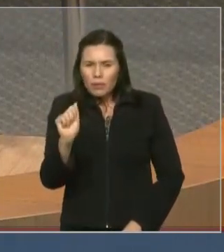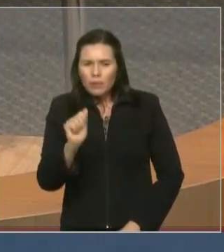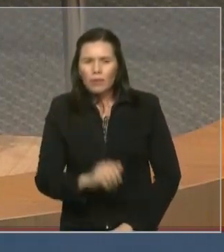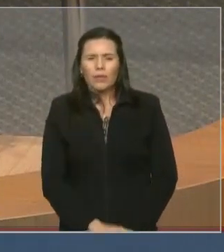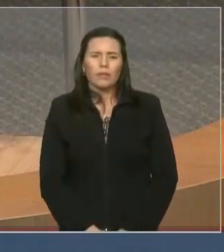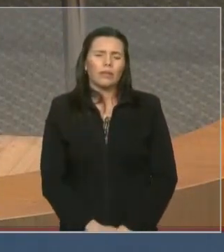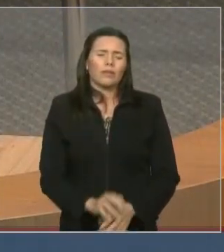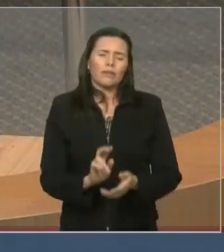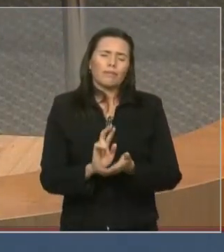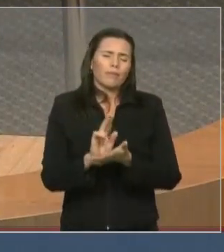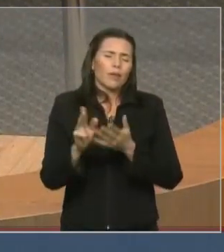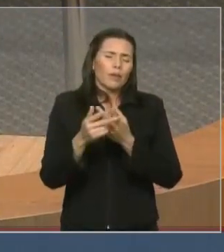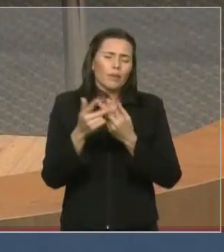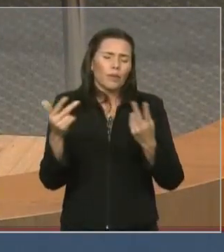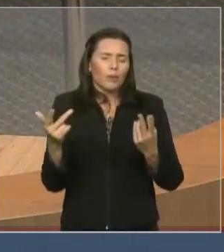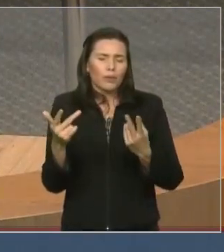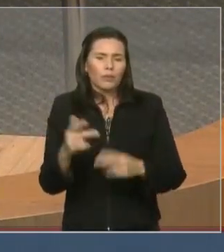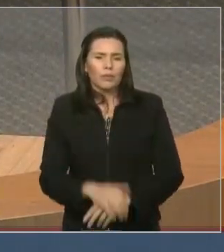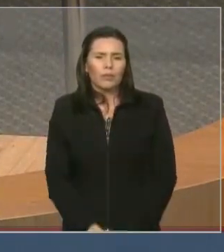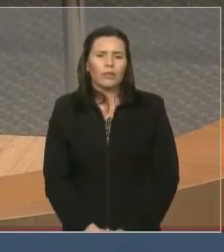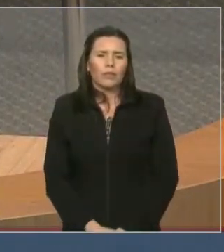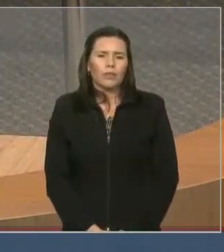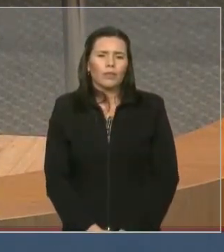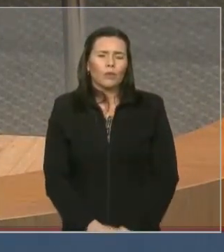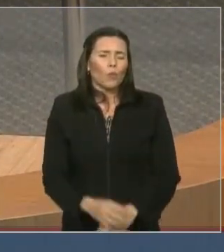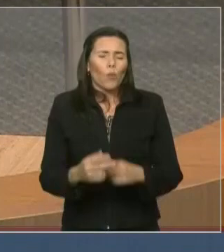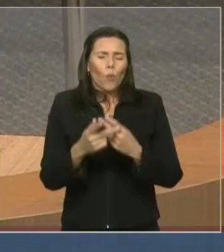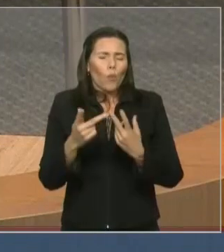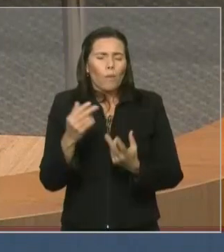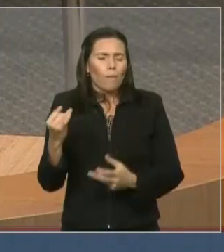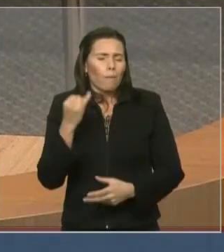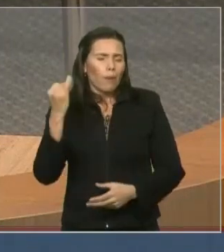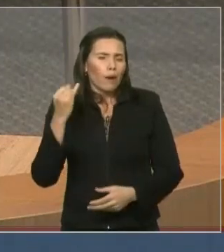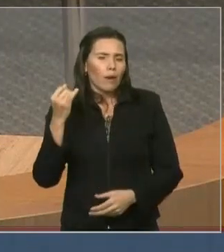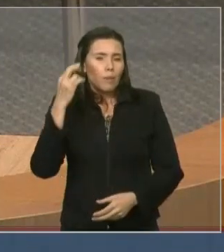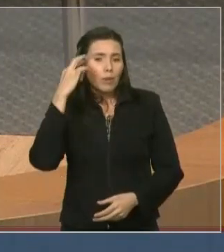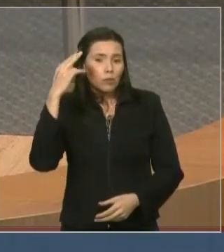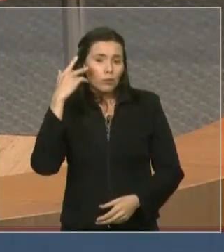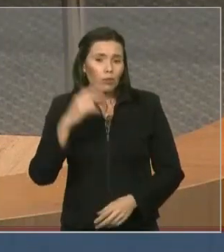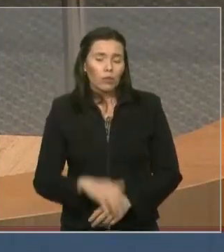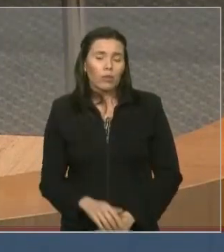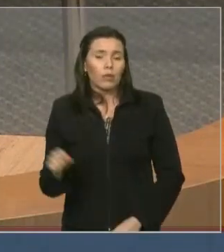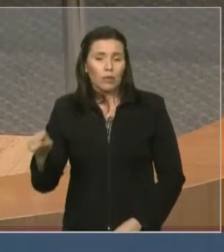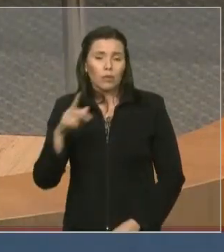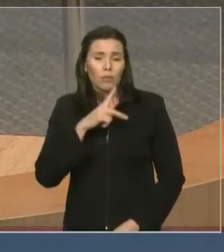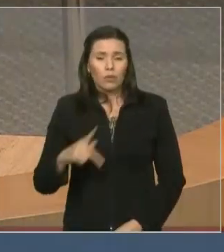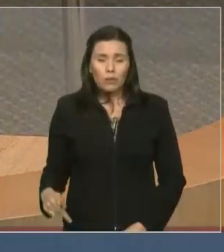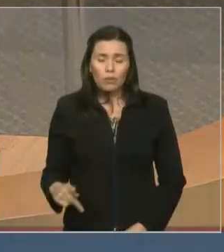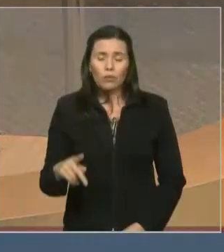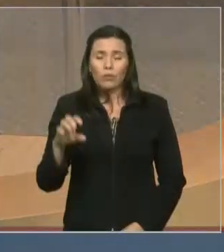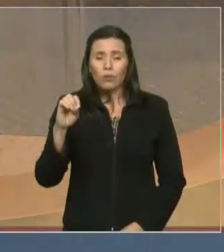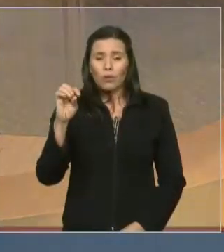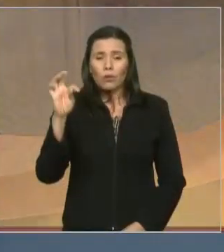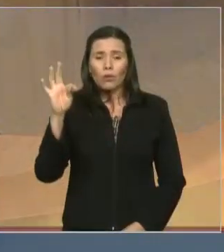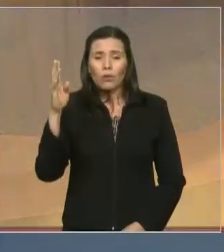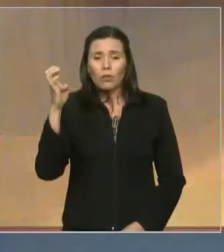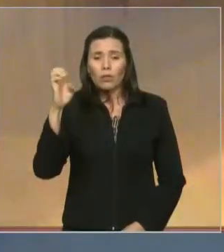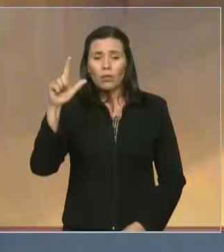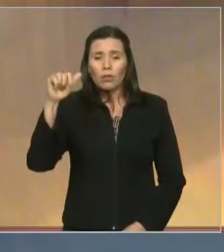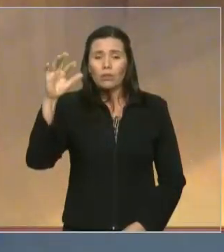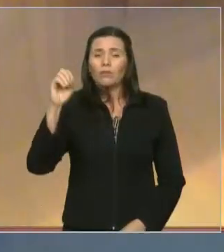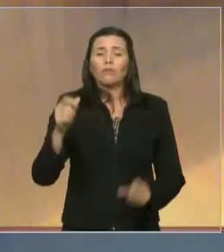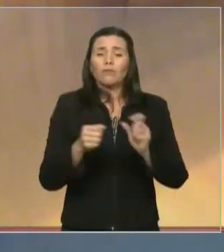imensurável. O Otelino está resgatando esse, mais do que ouro e prata. É a memória da Assembleia que ele está